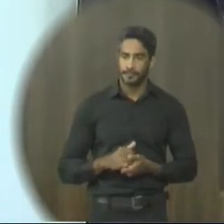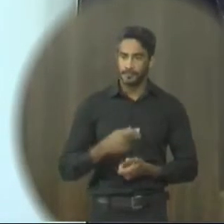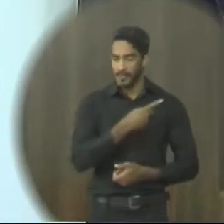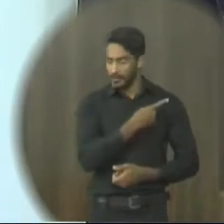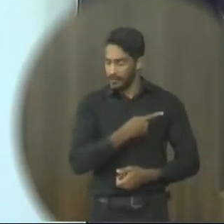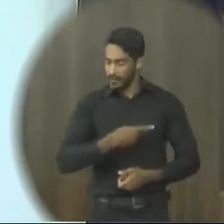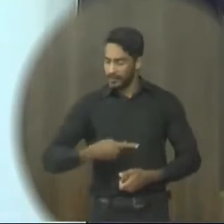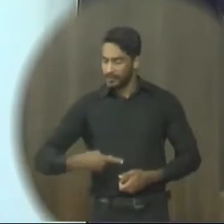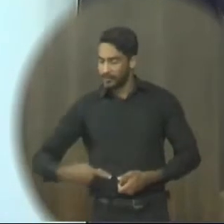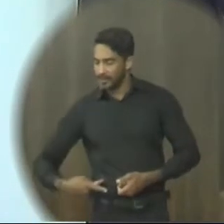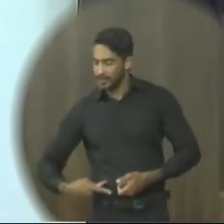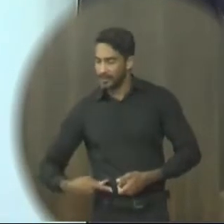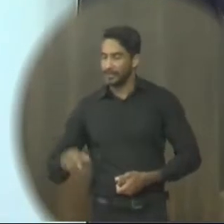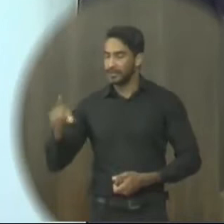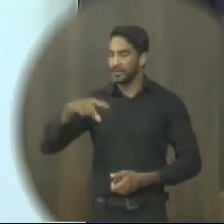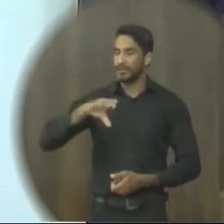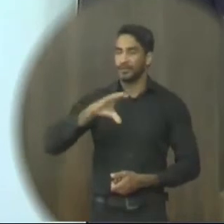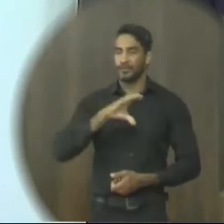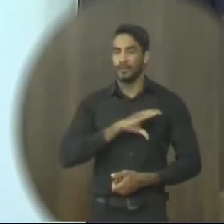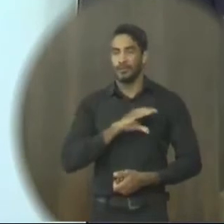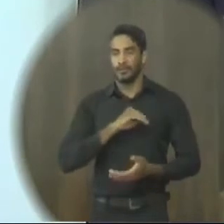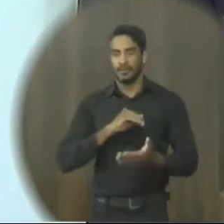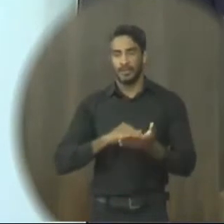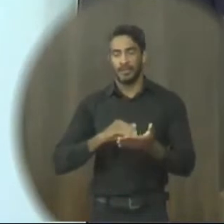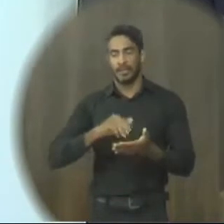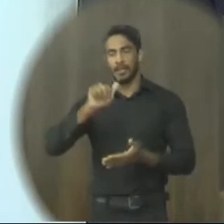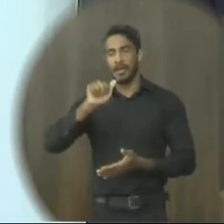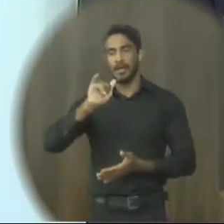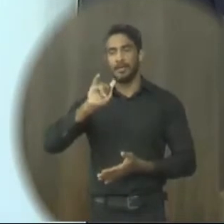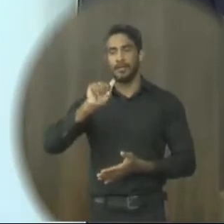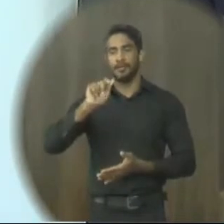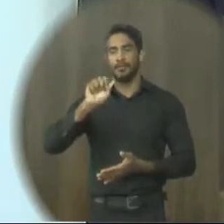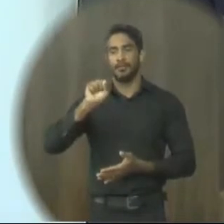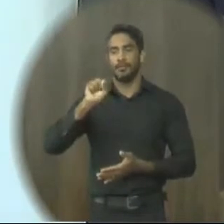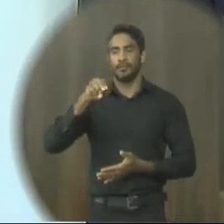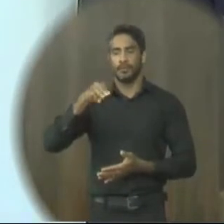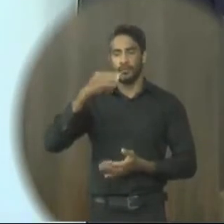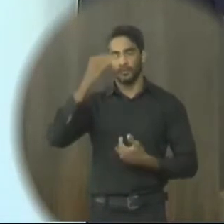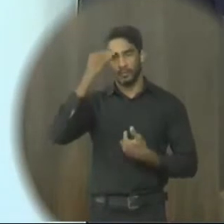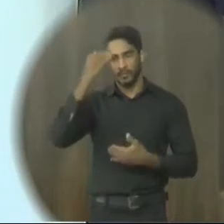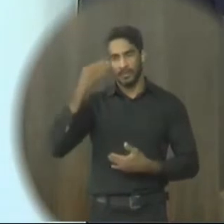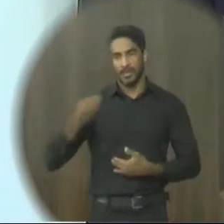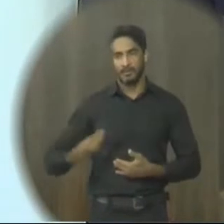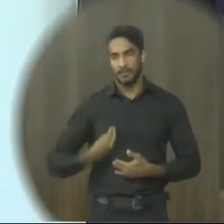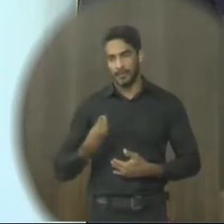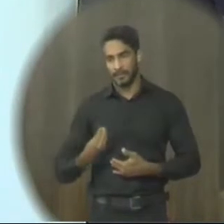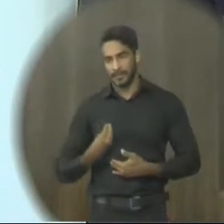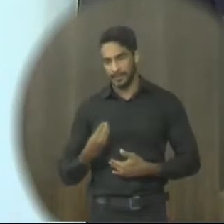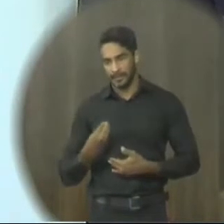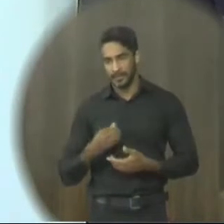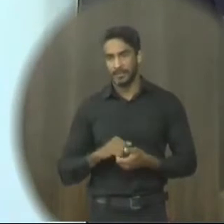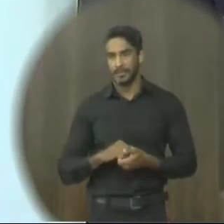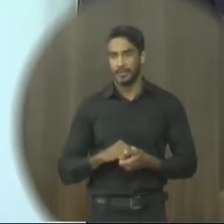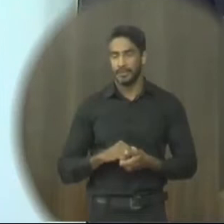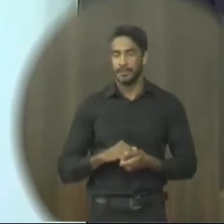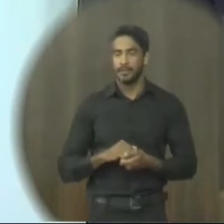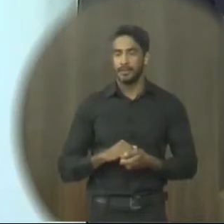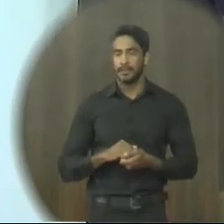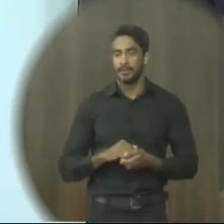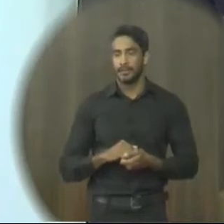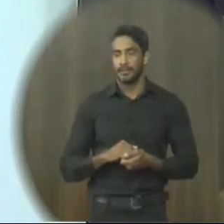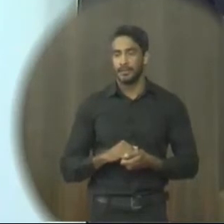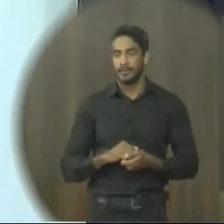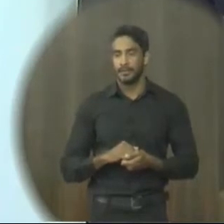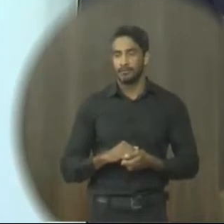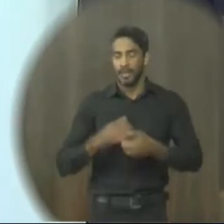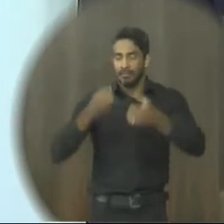Demais vereadores, eu sou o secretário Ailson. Obrigado pela presença. Está aqui no uso,